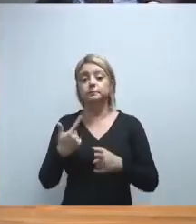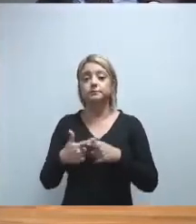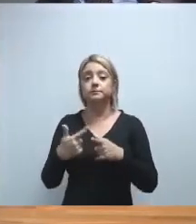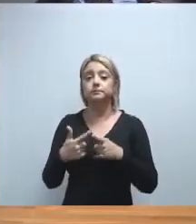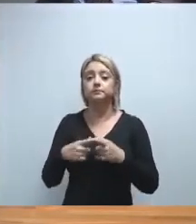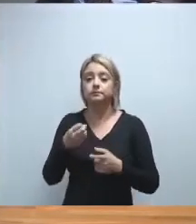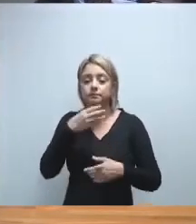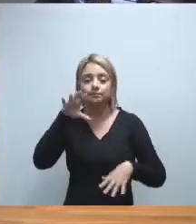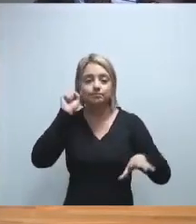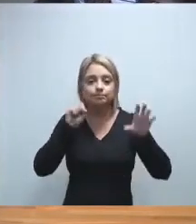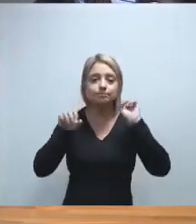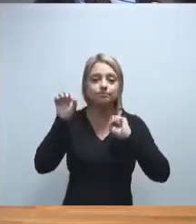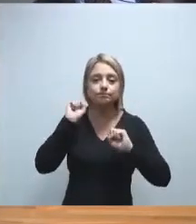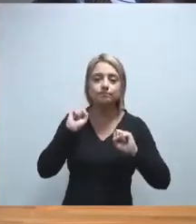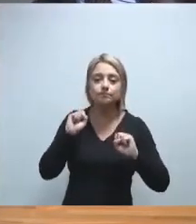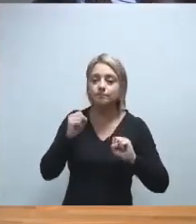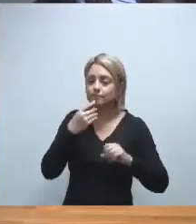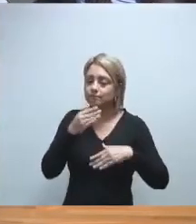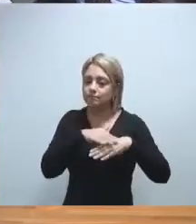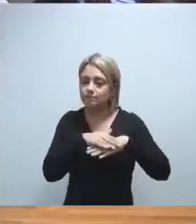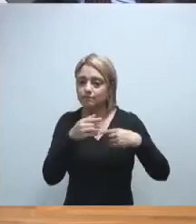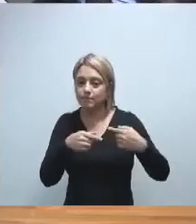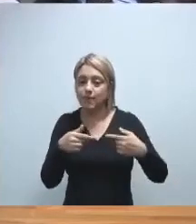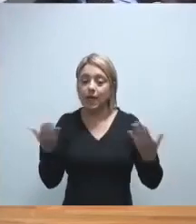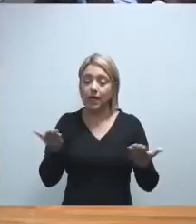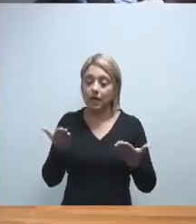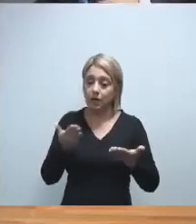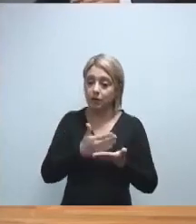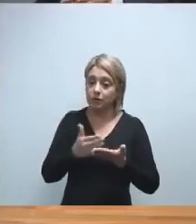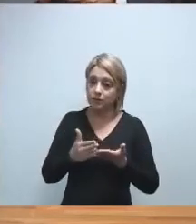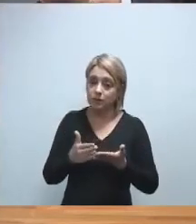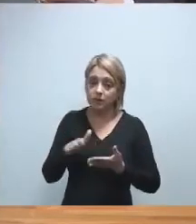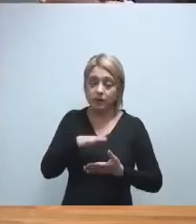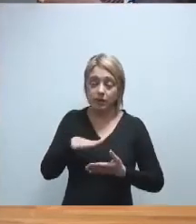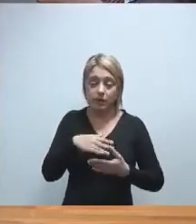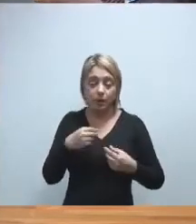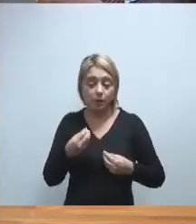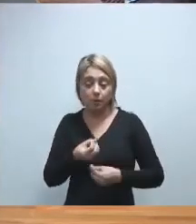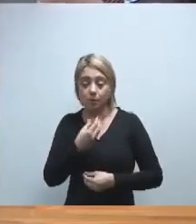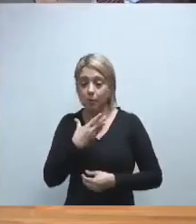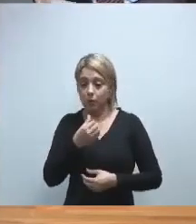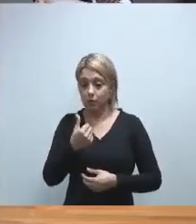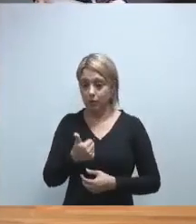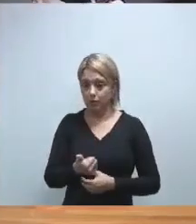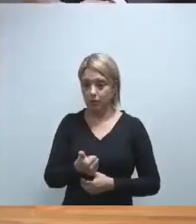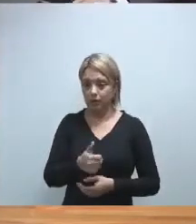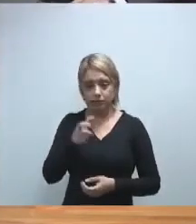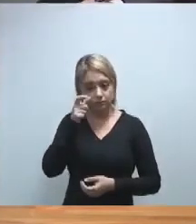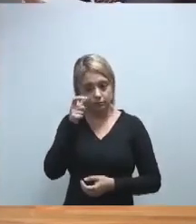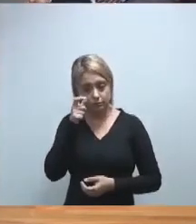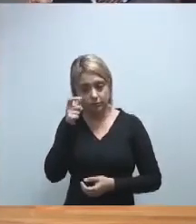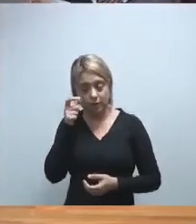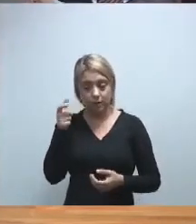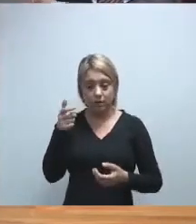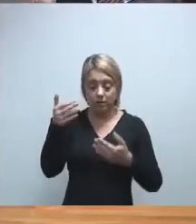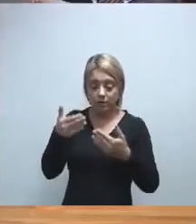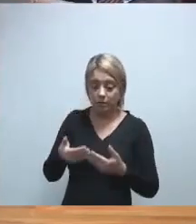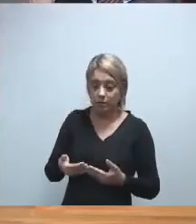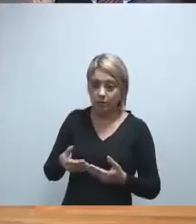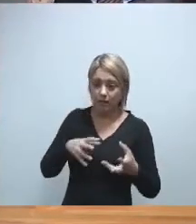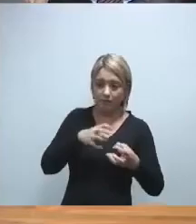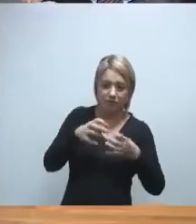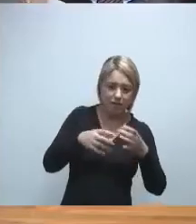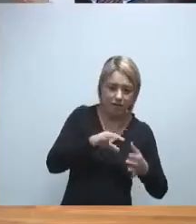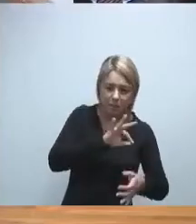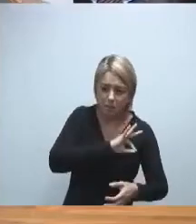é muito bom vê los porque vão discutir agora também entrando numa série estão muito interessante é o senhor falou da questão da briga com a